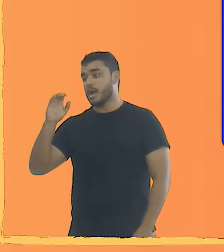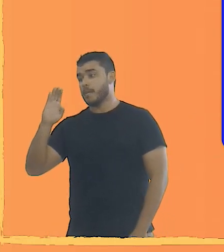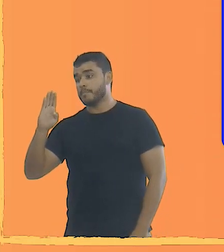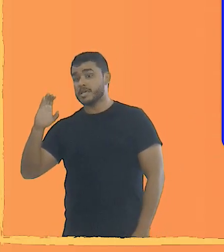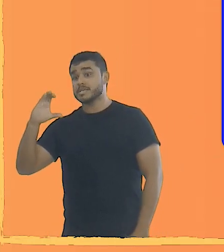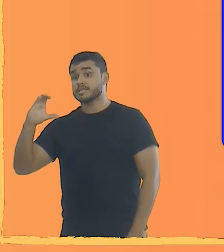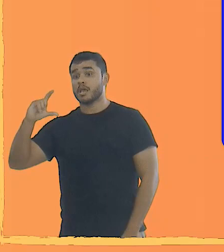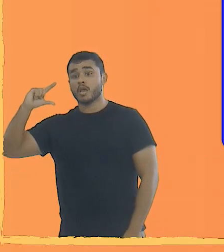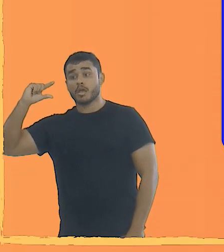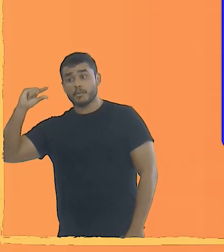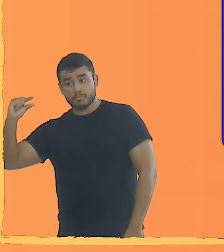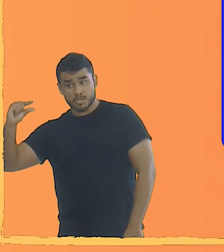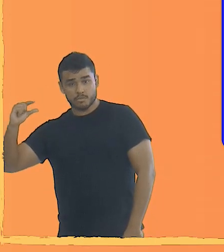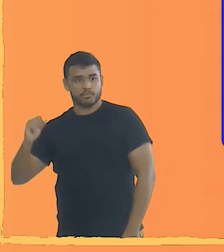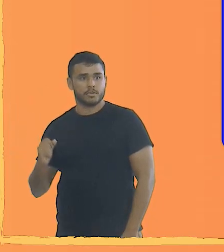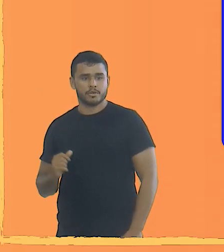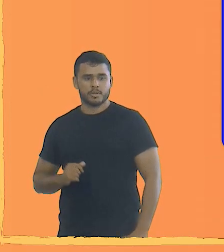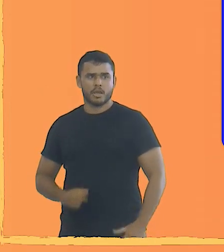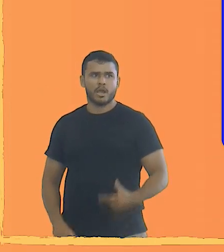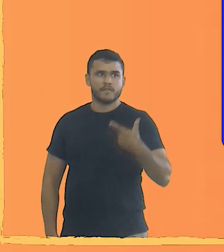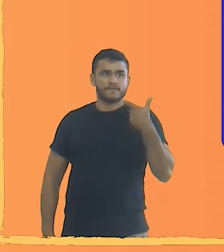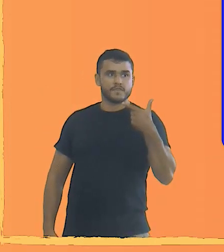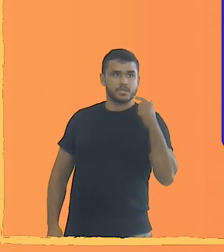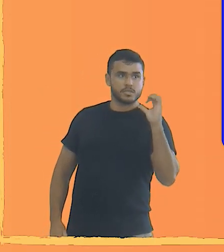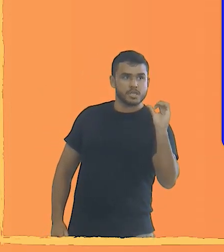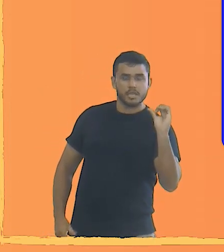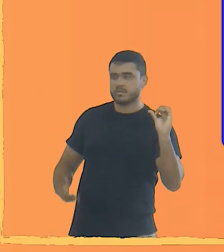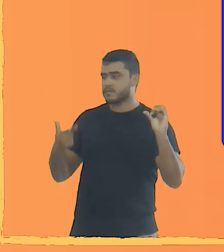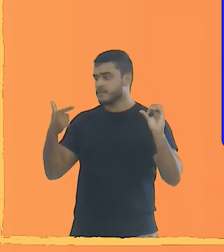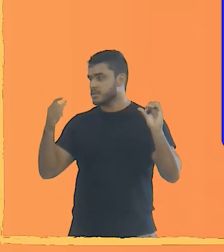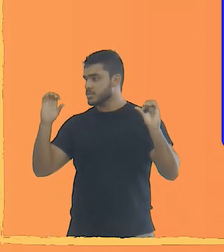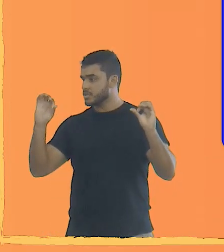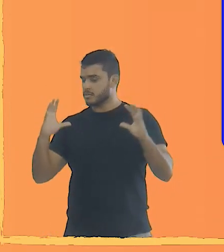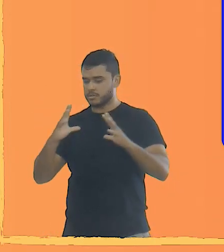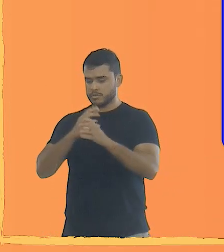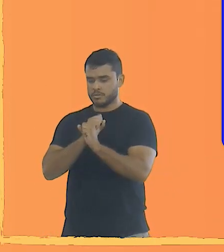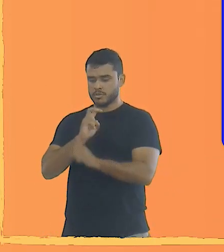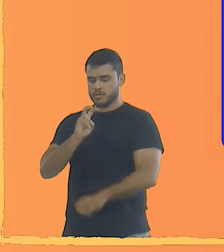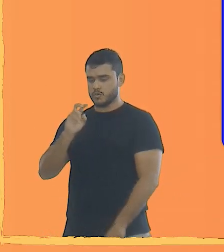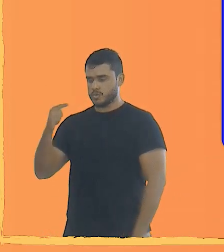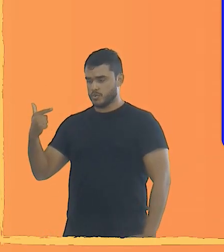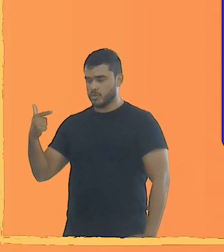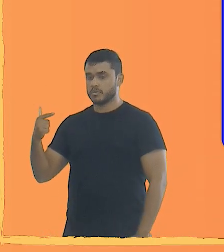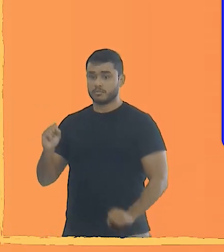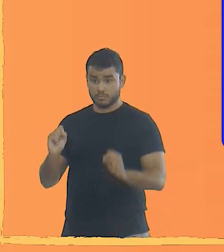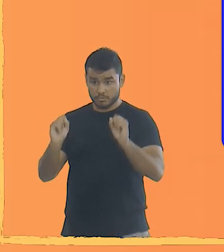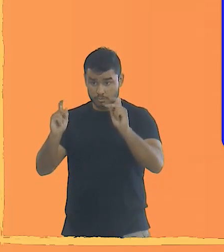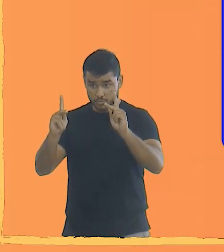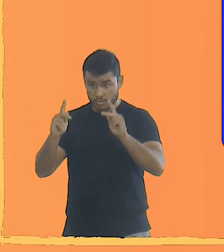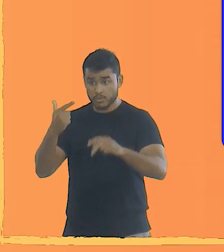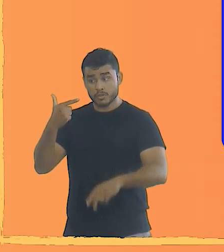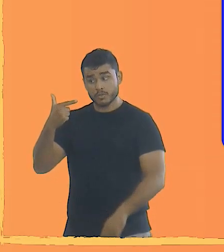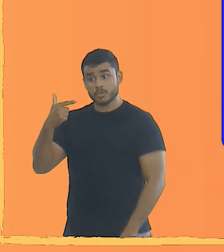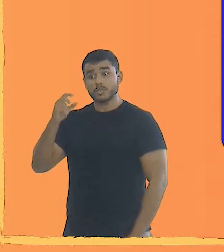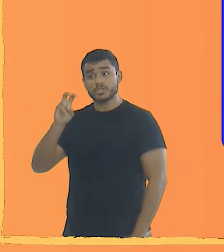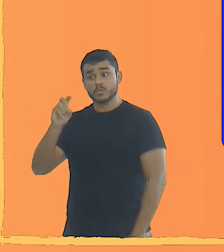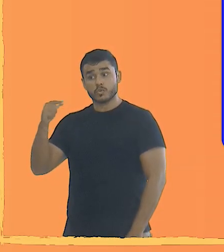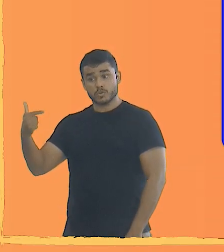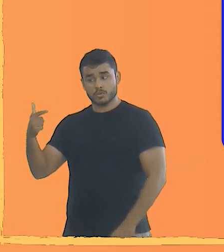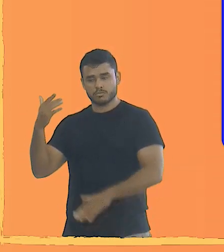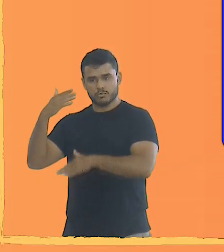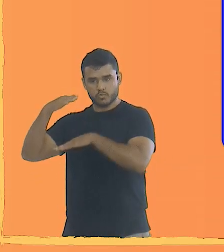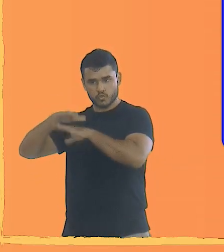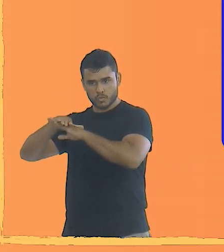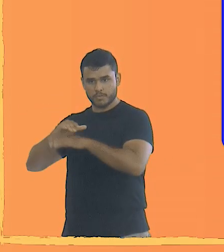26 mais 26, 52, mais 10, 62. O que é que a questão pediu? A